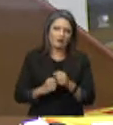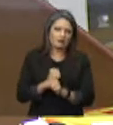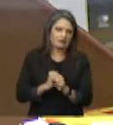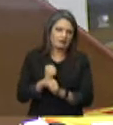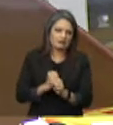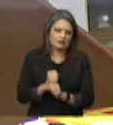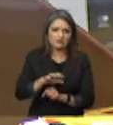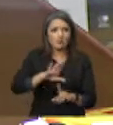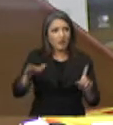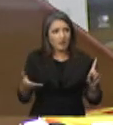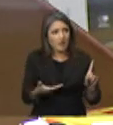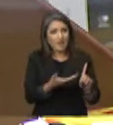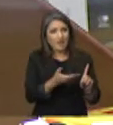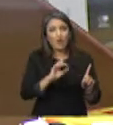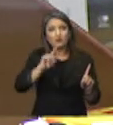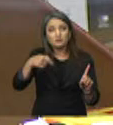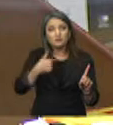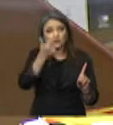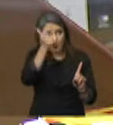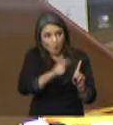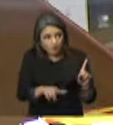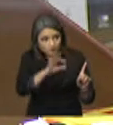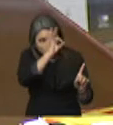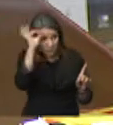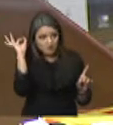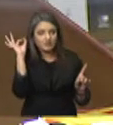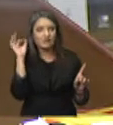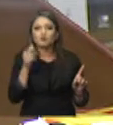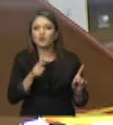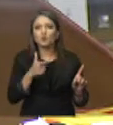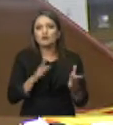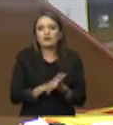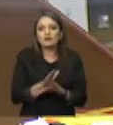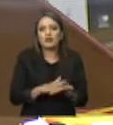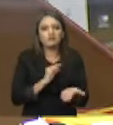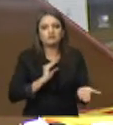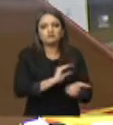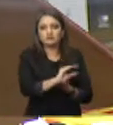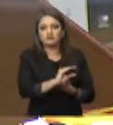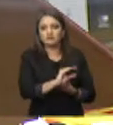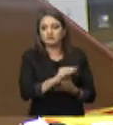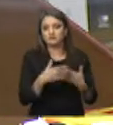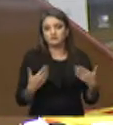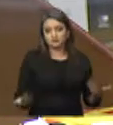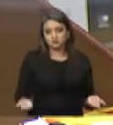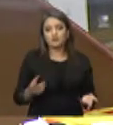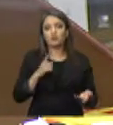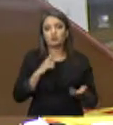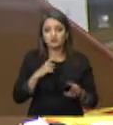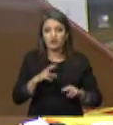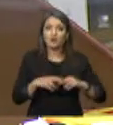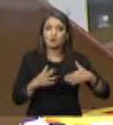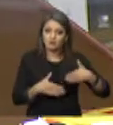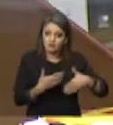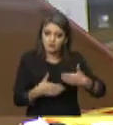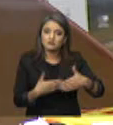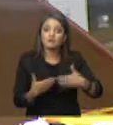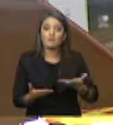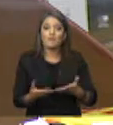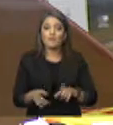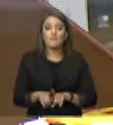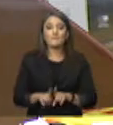compensação ao real tardiamente absolvido a cresce que o status dignitatis do acusado é fortemente atingido pela mera tramitação do feito